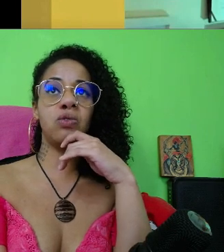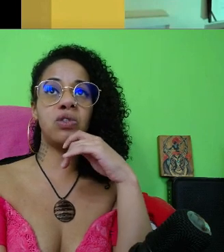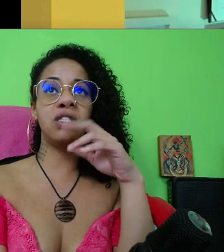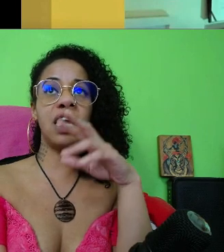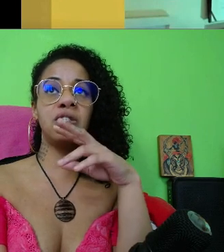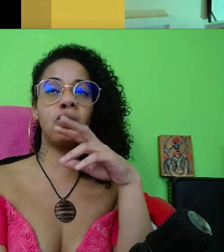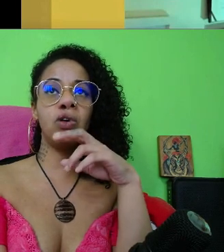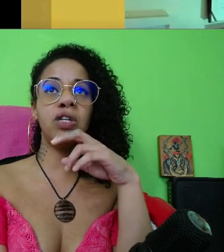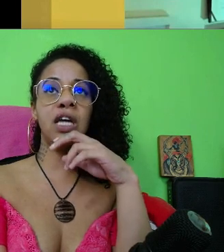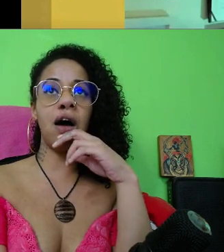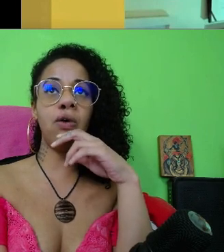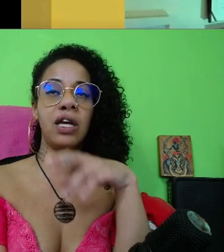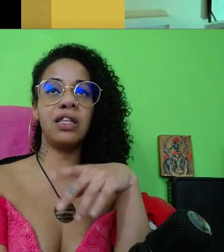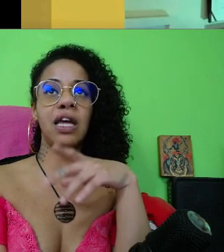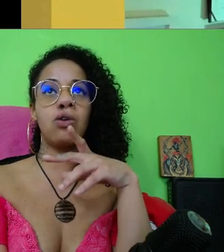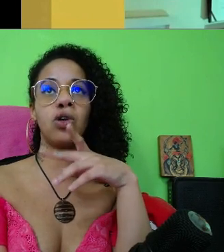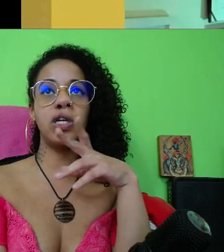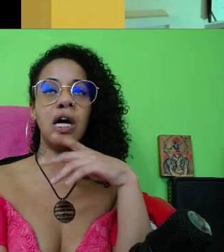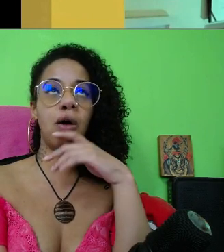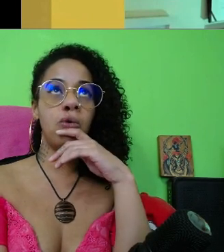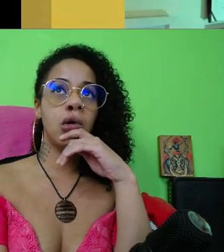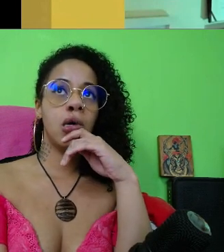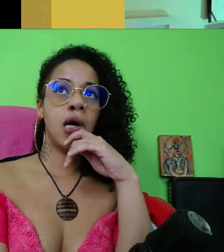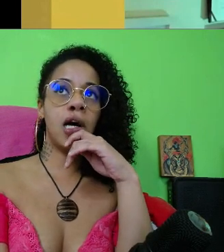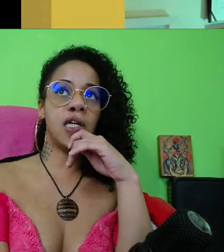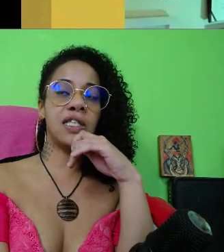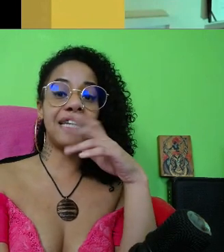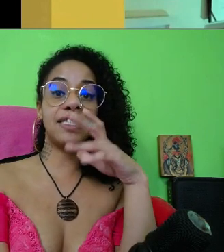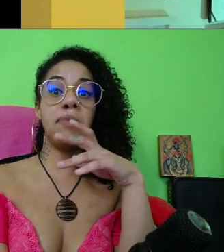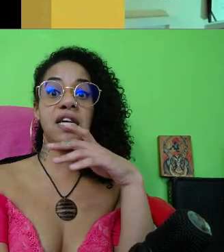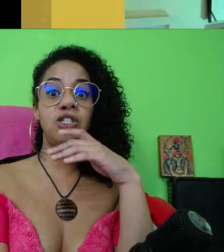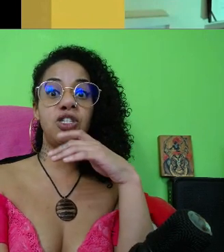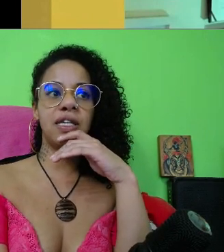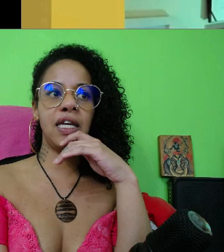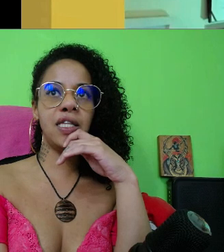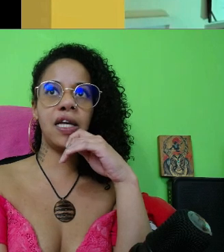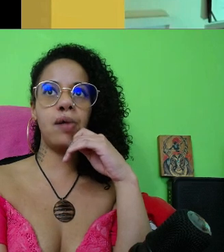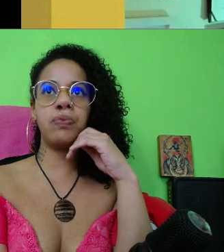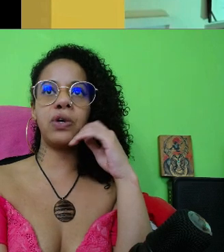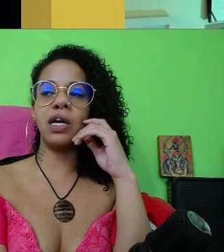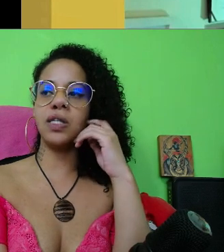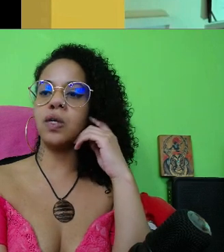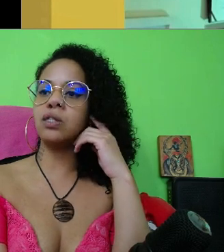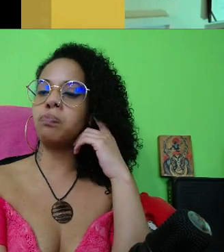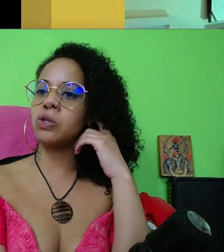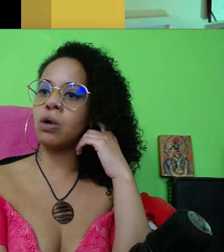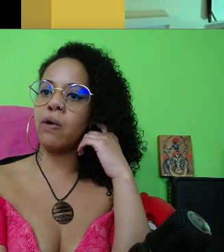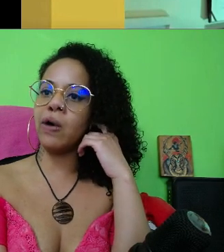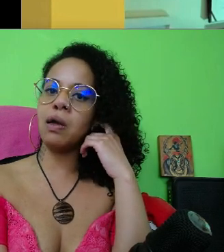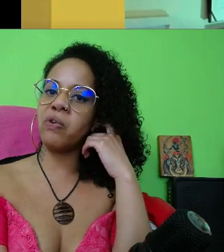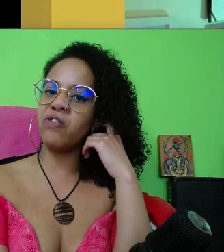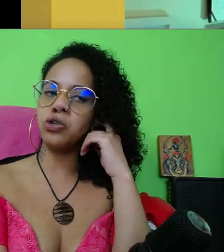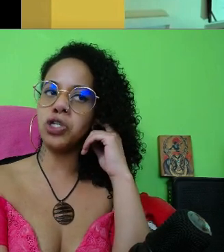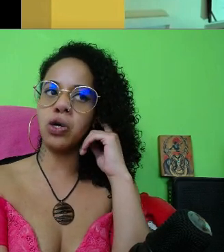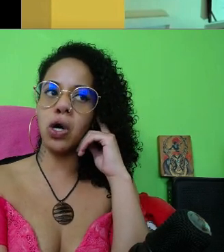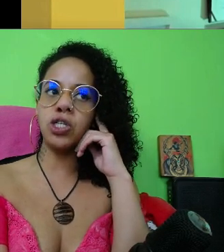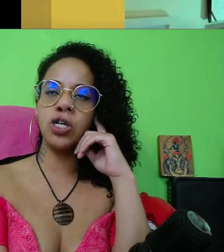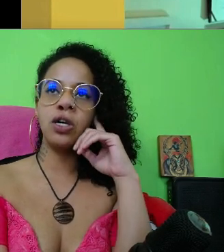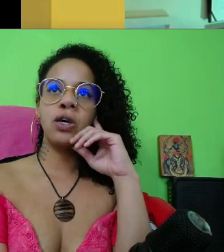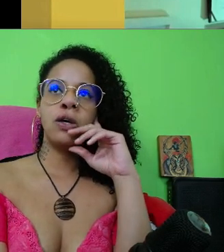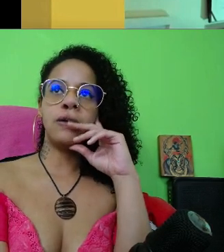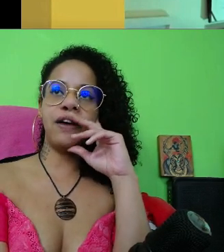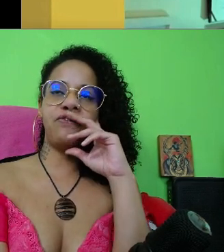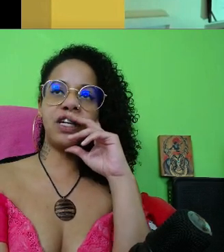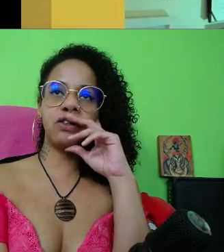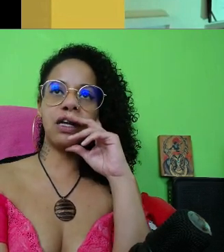num processo descolonial né de Colonial das mentes ainda né porque às vezes o pessoal ainda prefere o